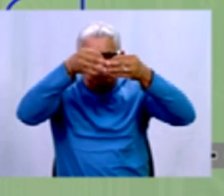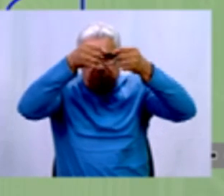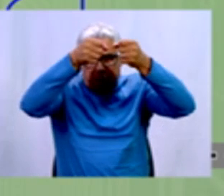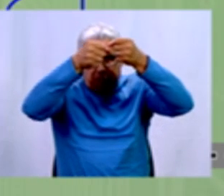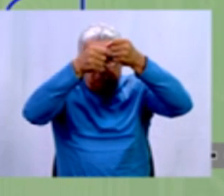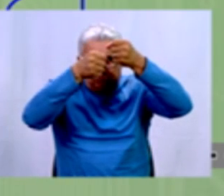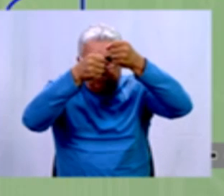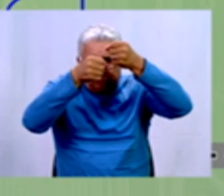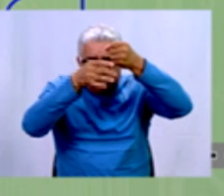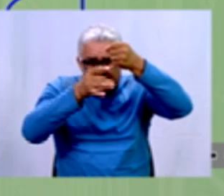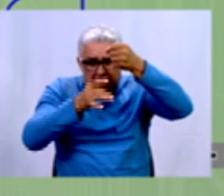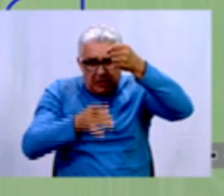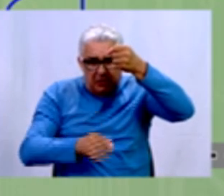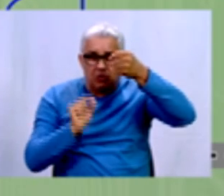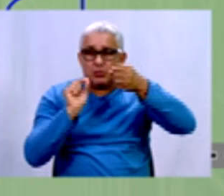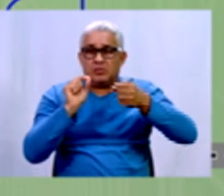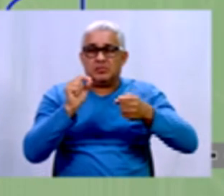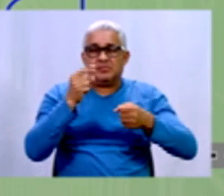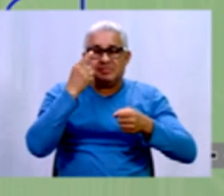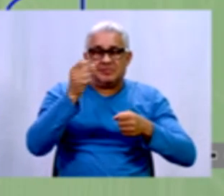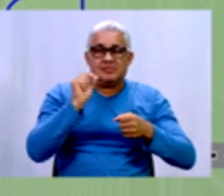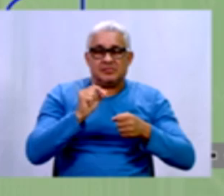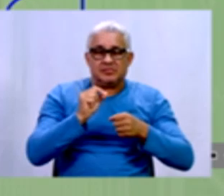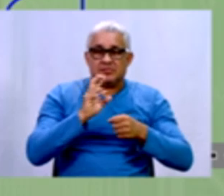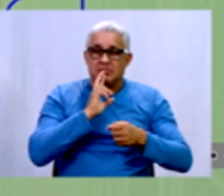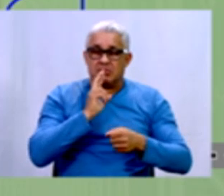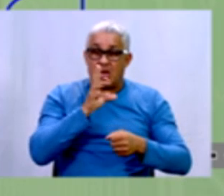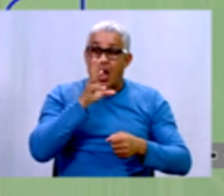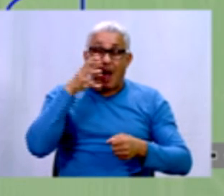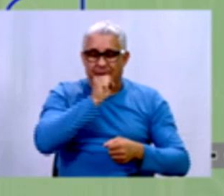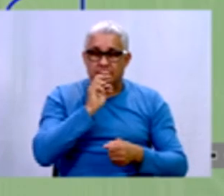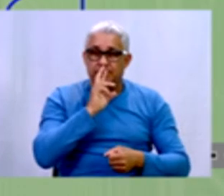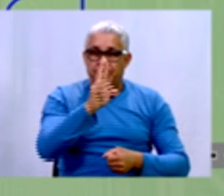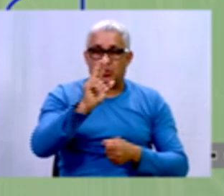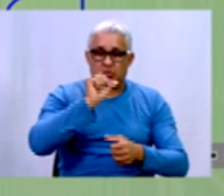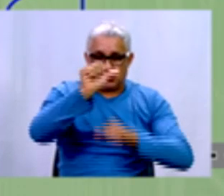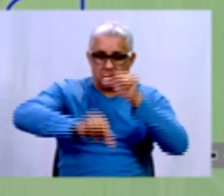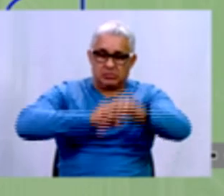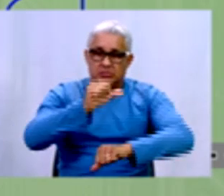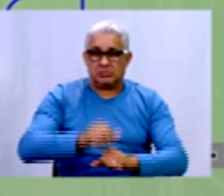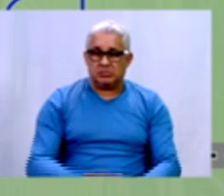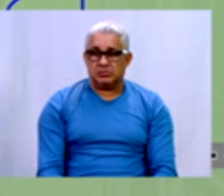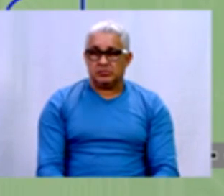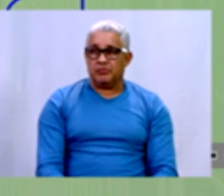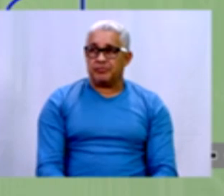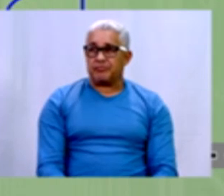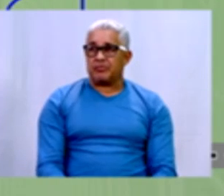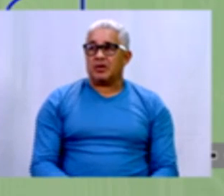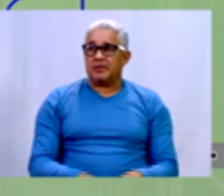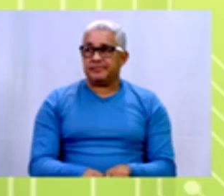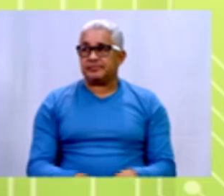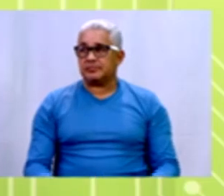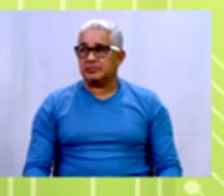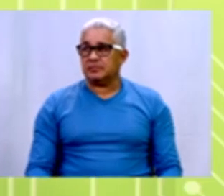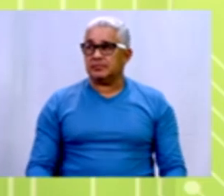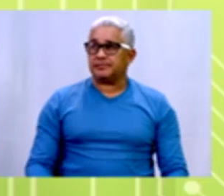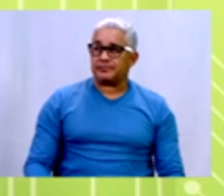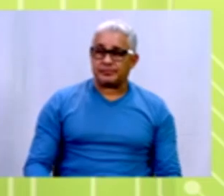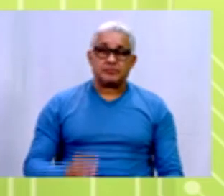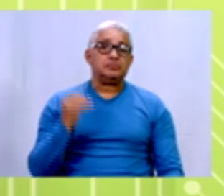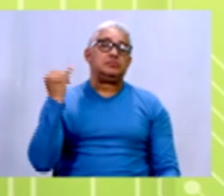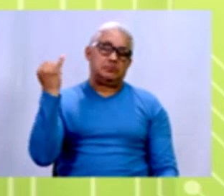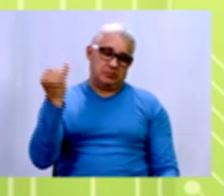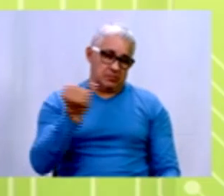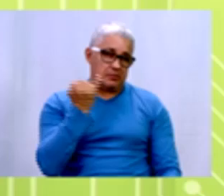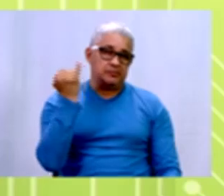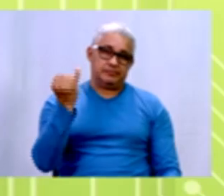que nos interessa é dar uma resposta rápida às mudanças. Então, veja que assim, é